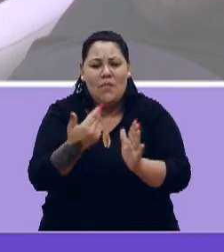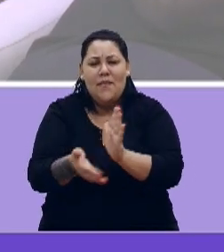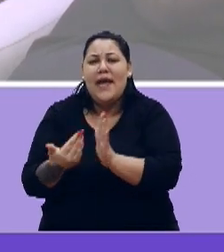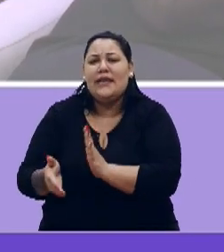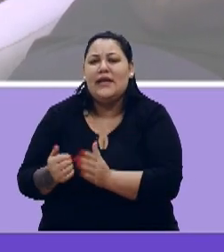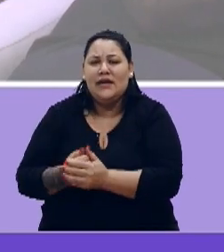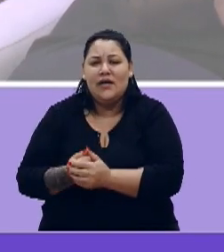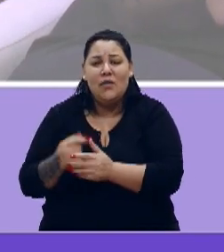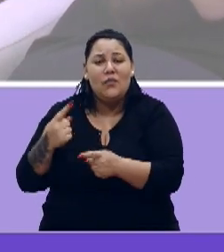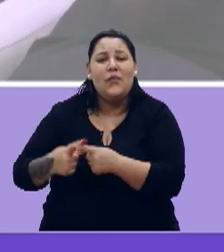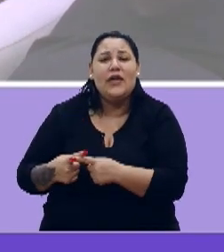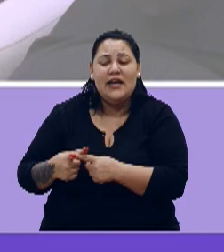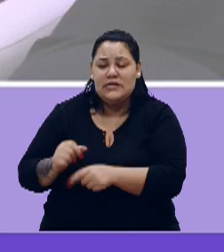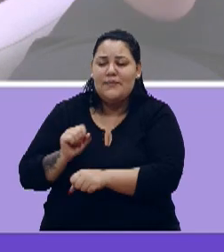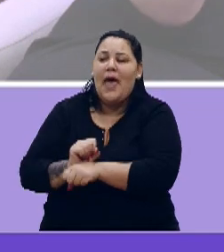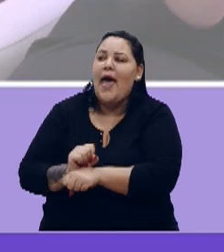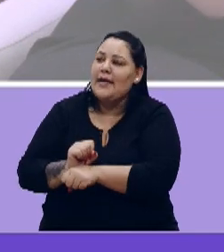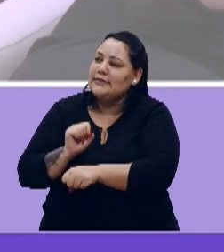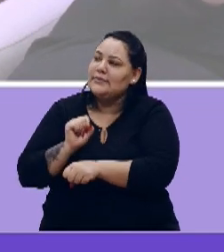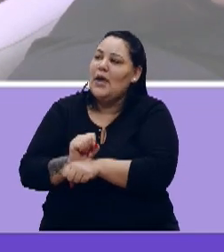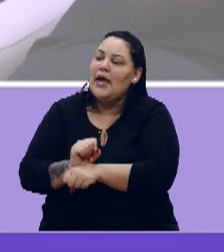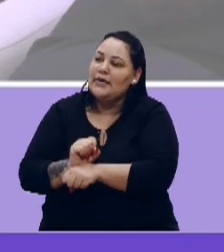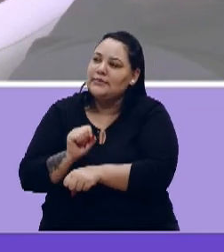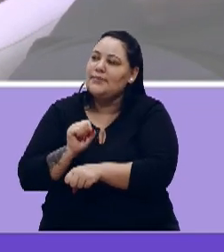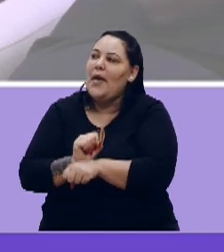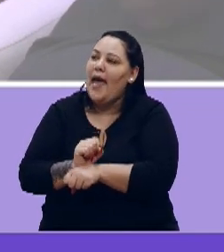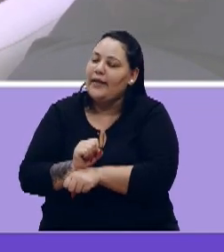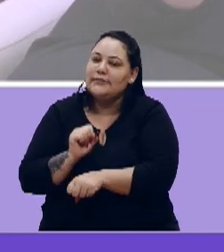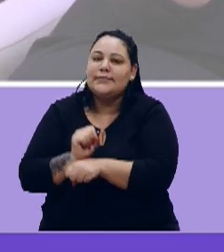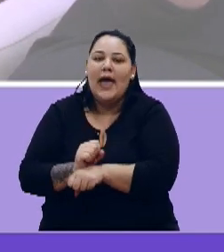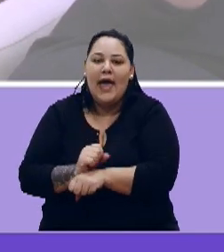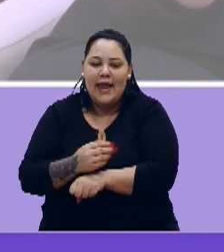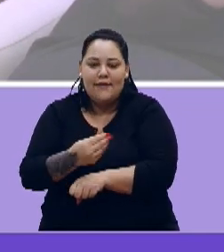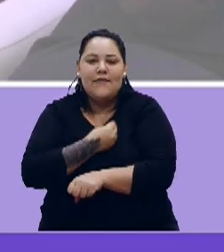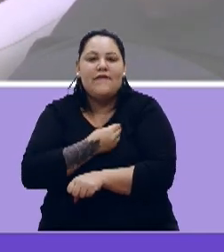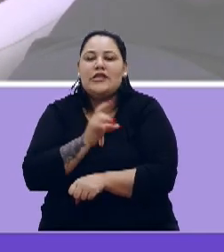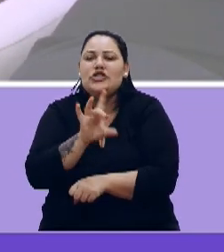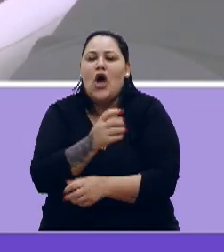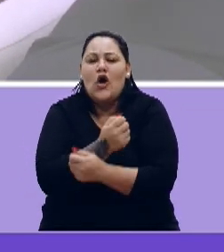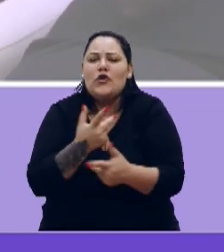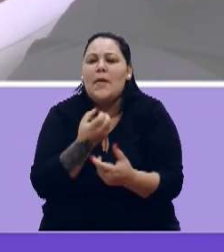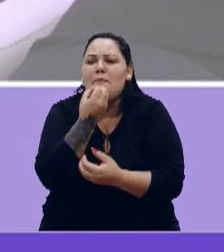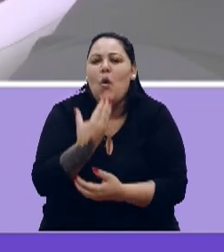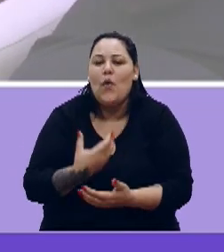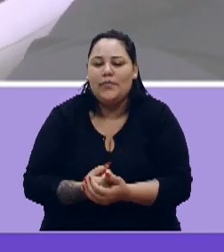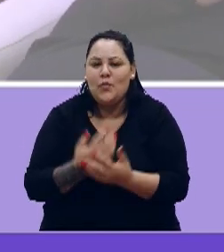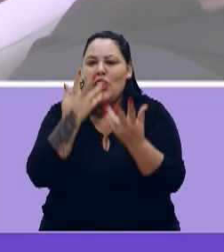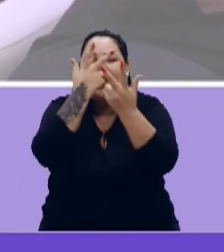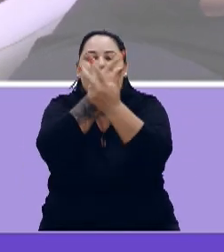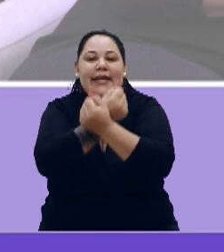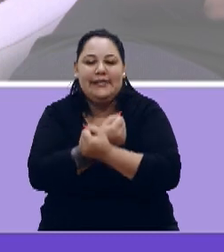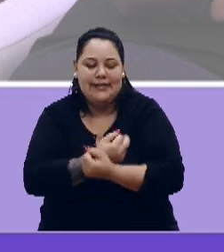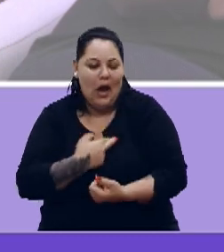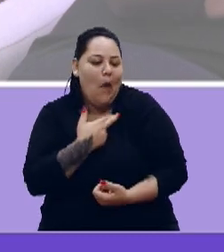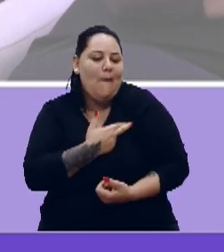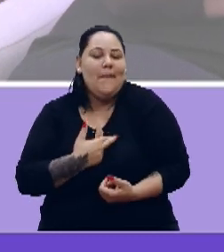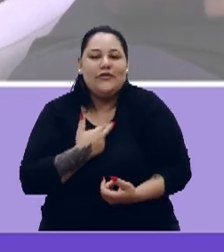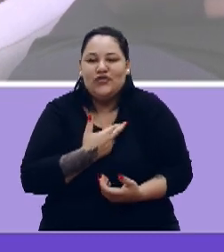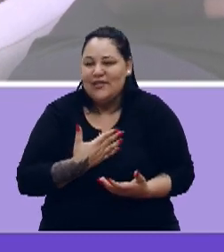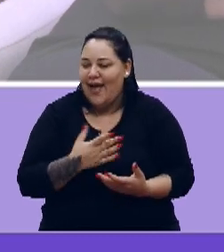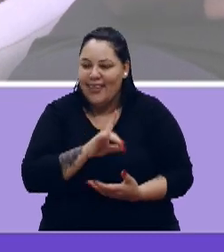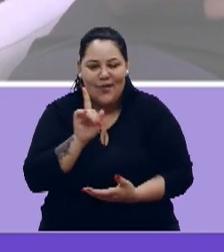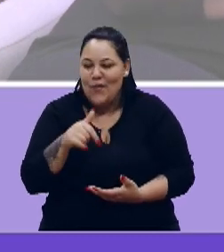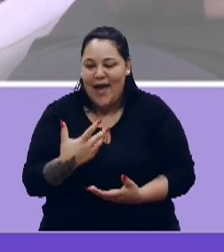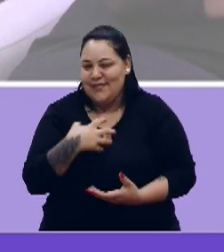causa dessa expectativa que a Bianca falou. A gente tá na expectativa de viver só a parte bonita, só romantizar, só enfeitar. E não é assim,